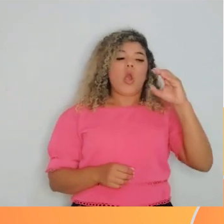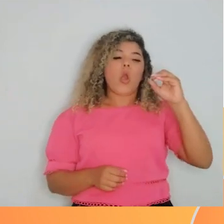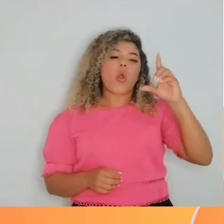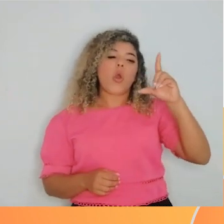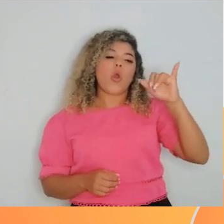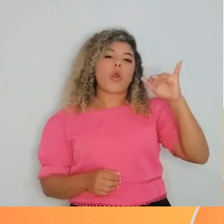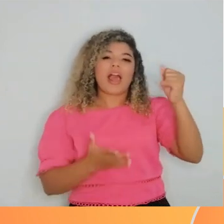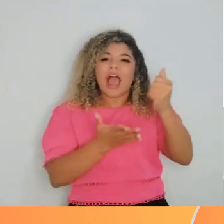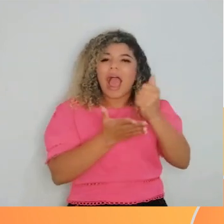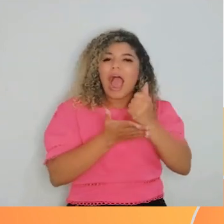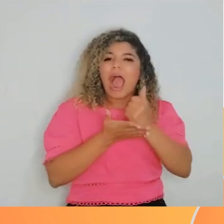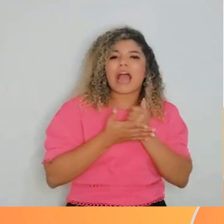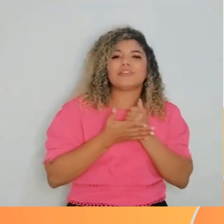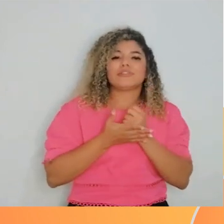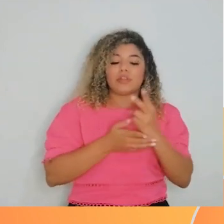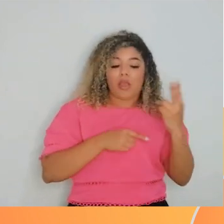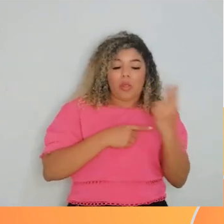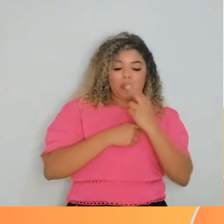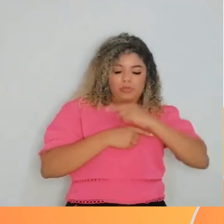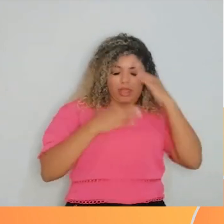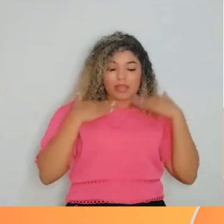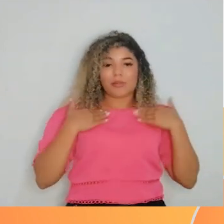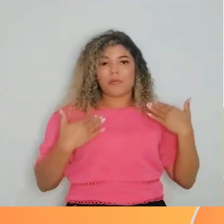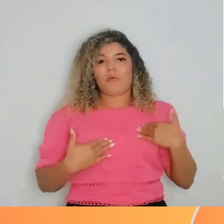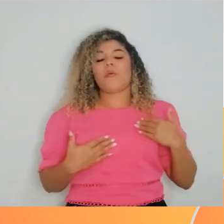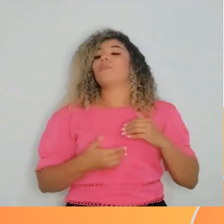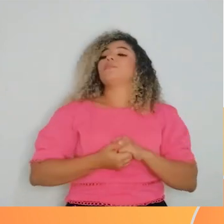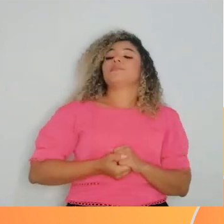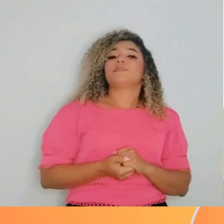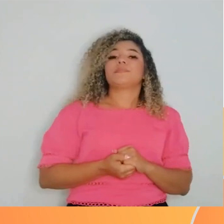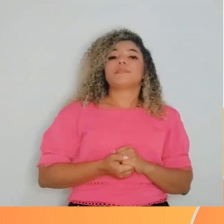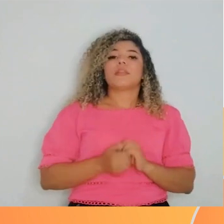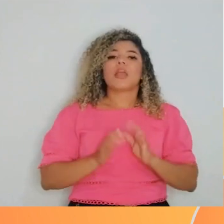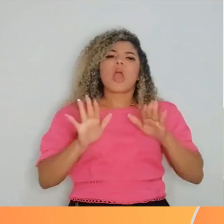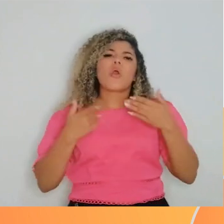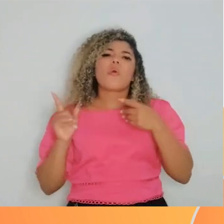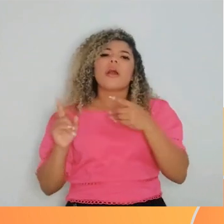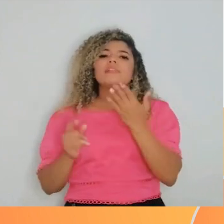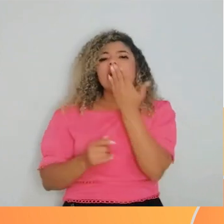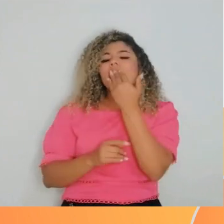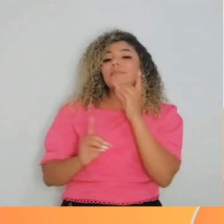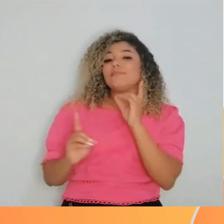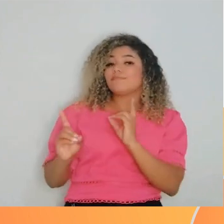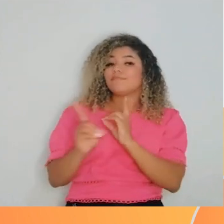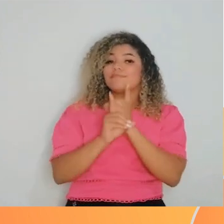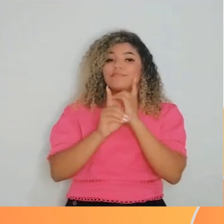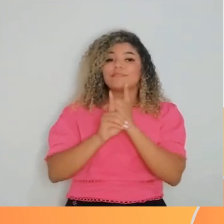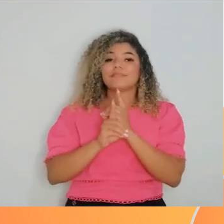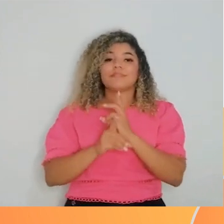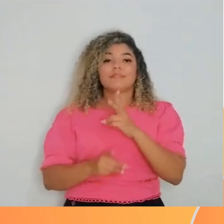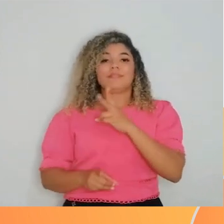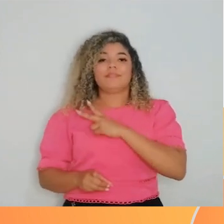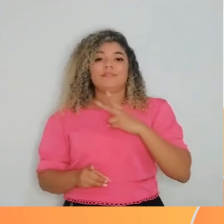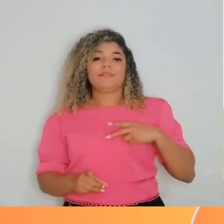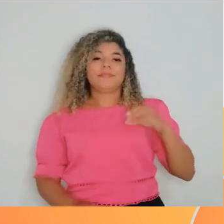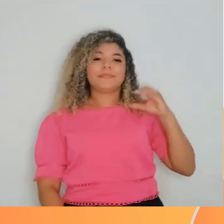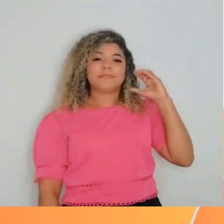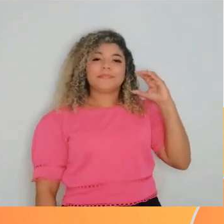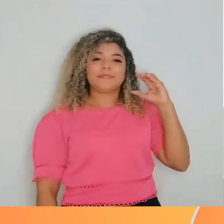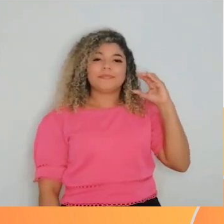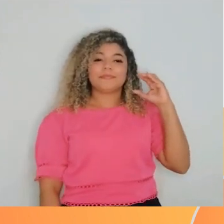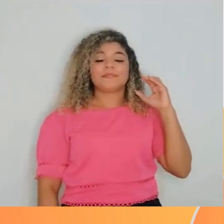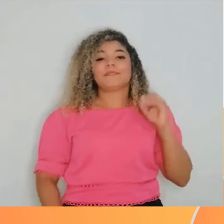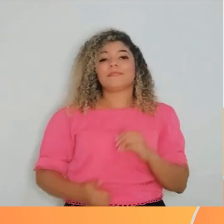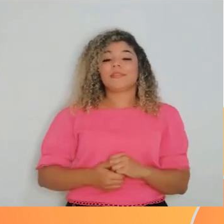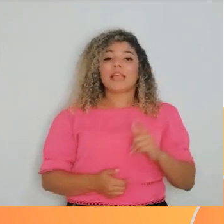colágeno, ajuda a nossa imunidade, entre outros benefícios. Quais são os alimentos que contém a vitamina C em